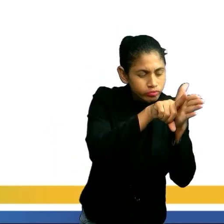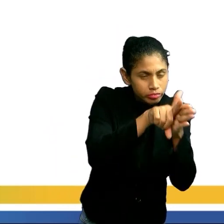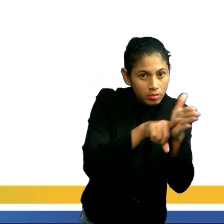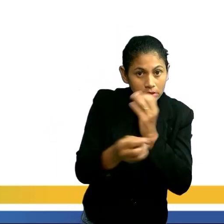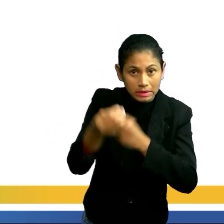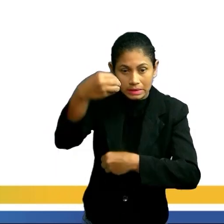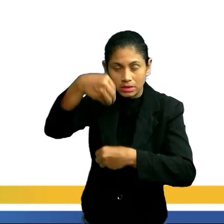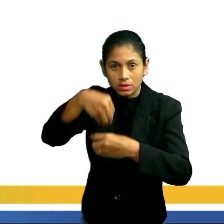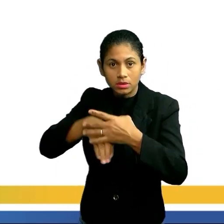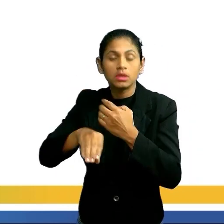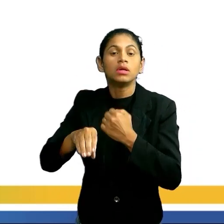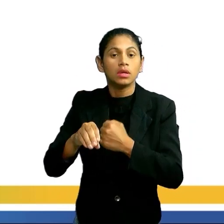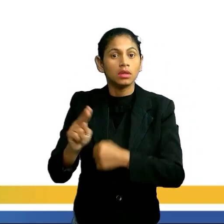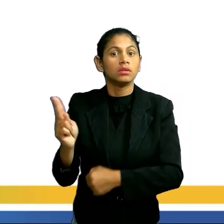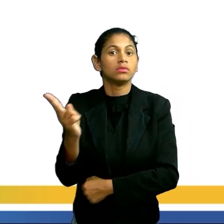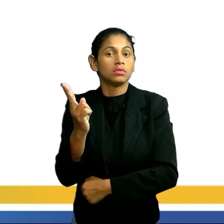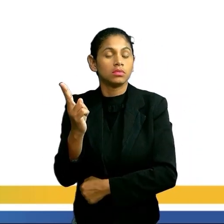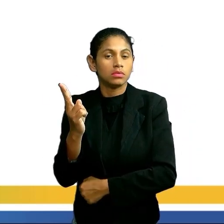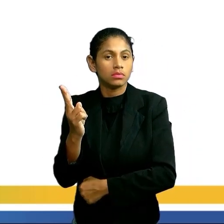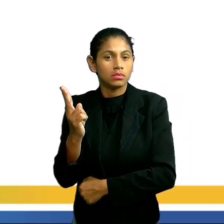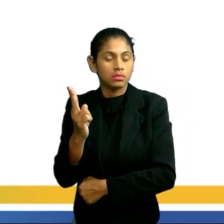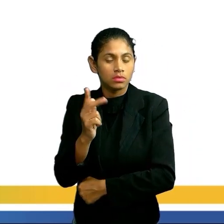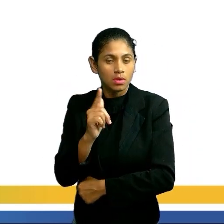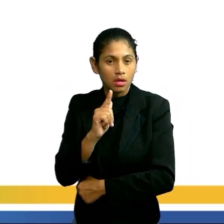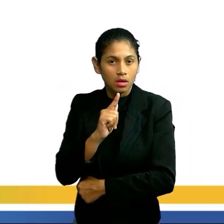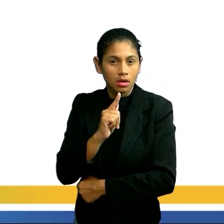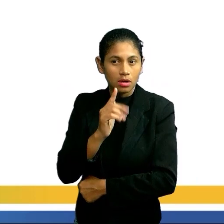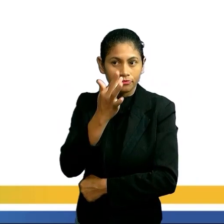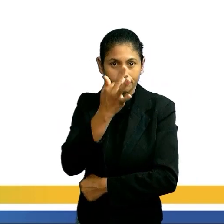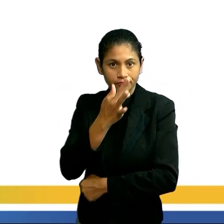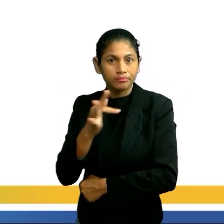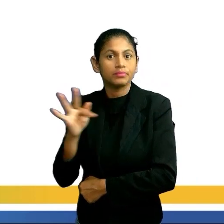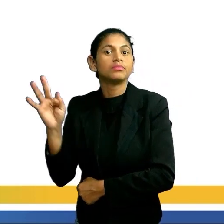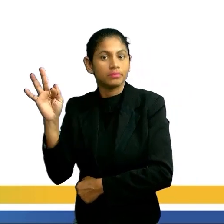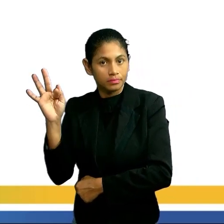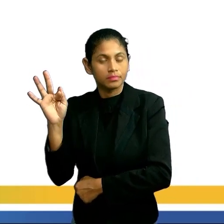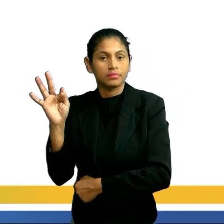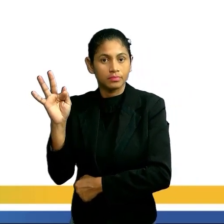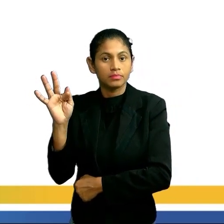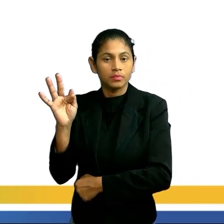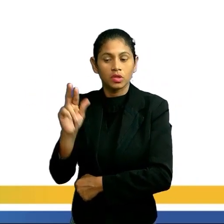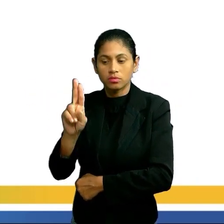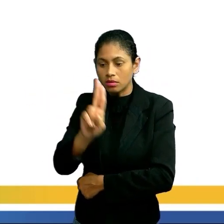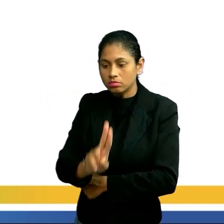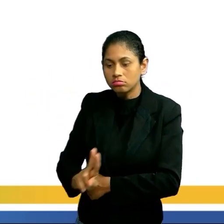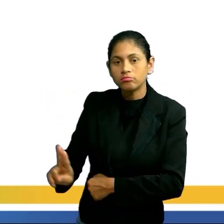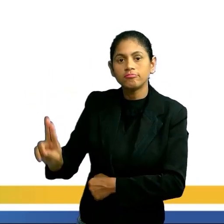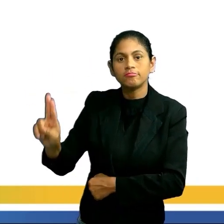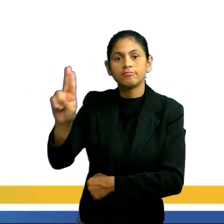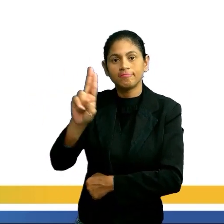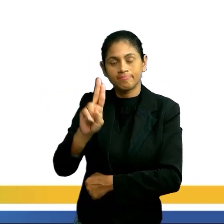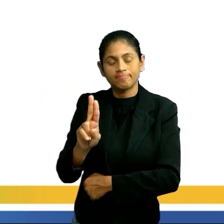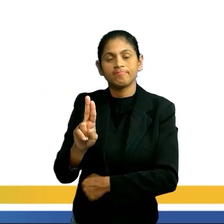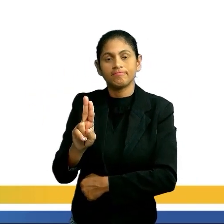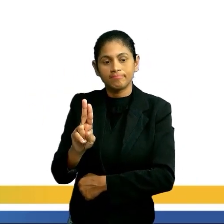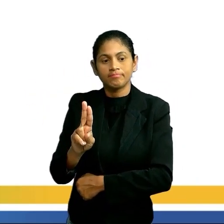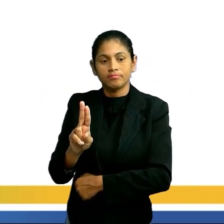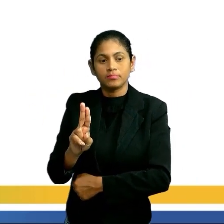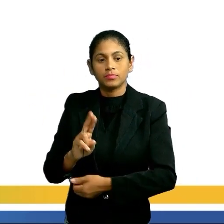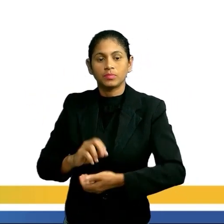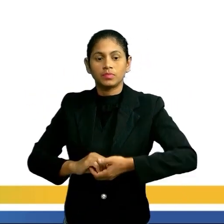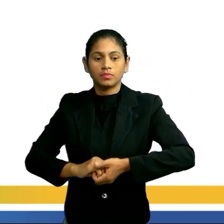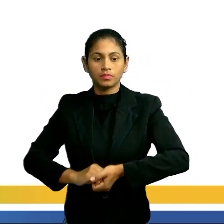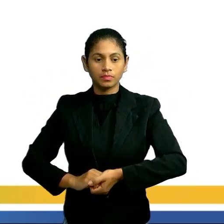e fora também das universidades. Então, a CAPES, ela existe até hoje, assim como a Petrobras, assim como o BNDE, que